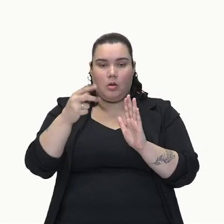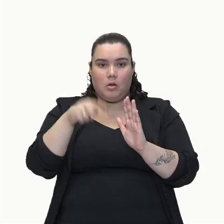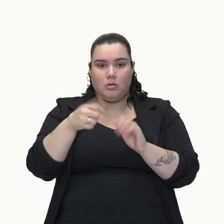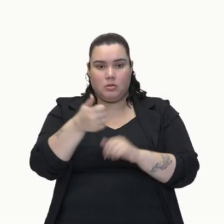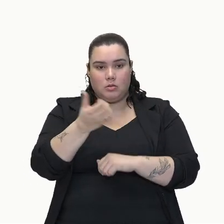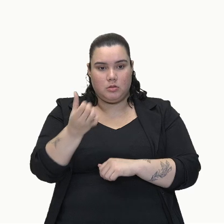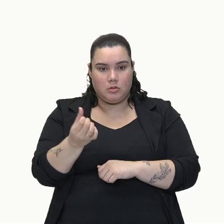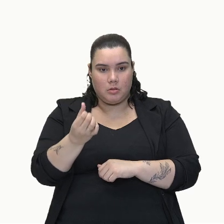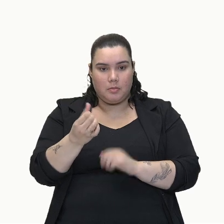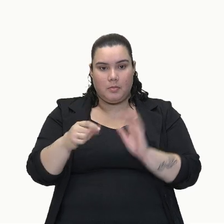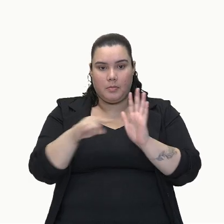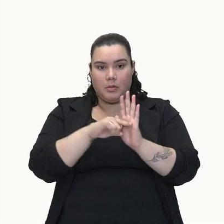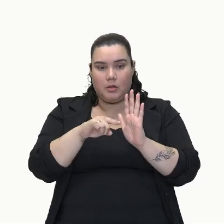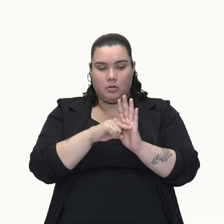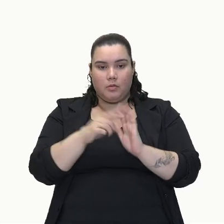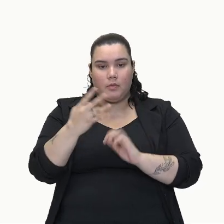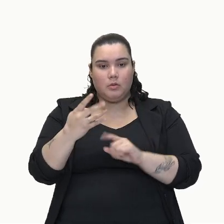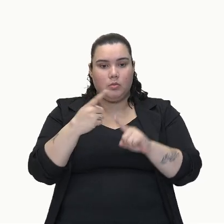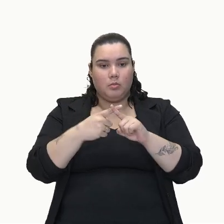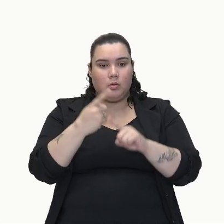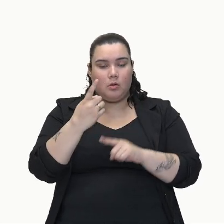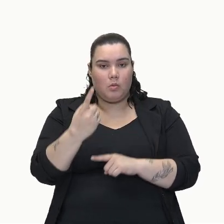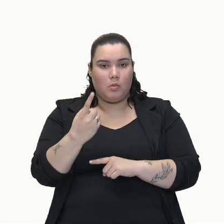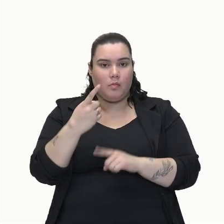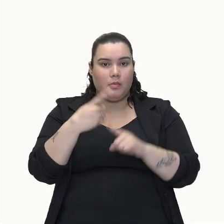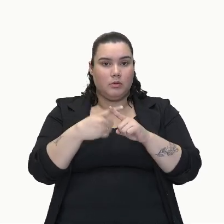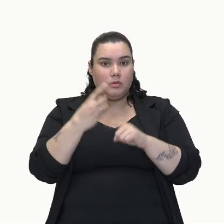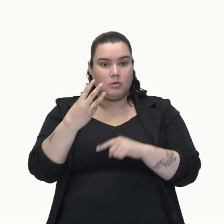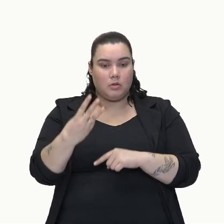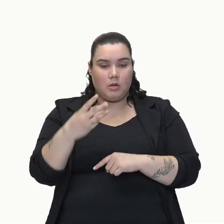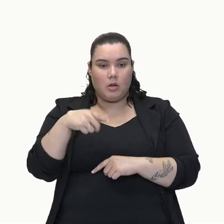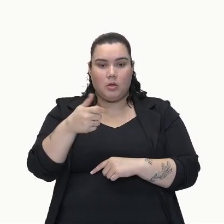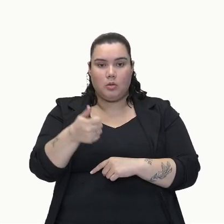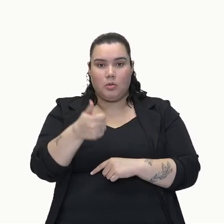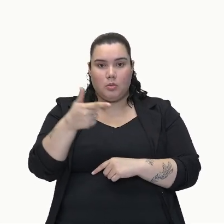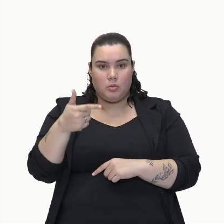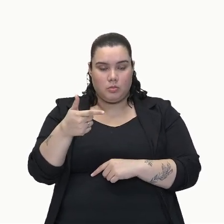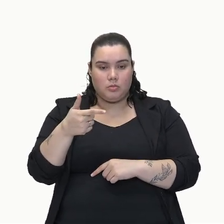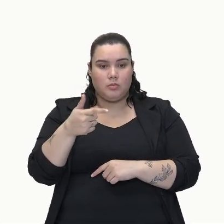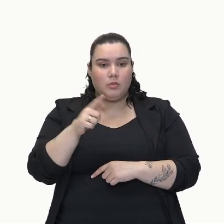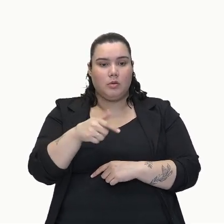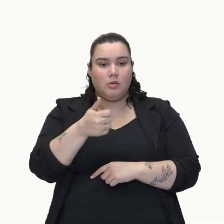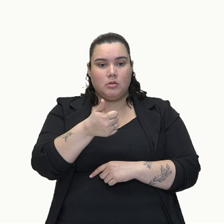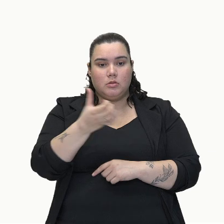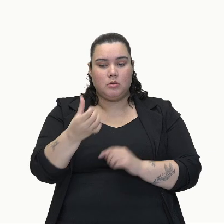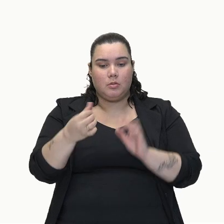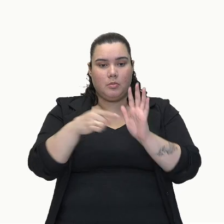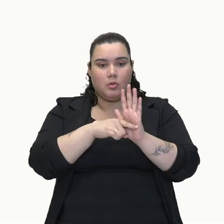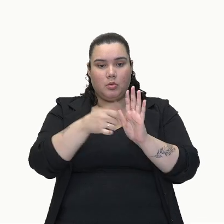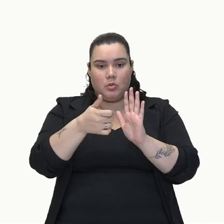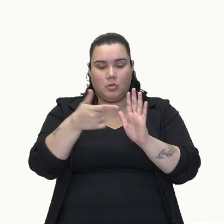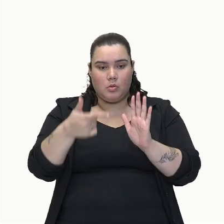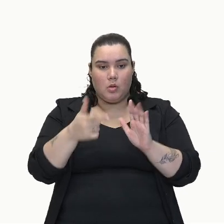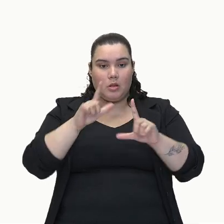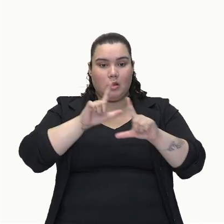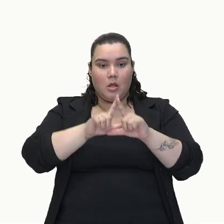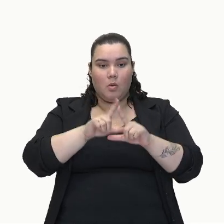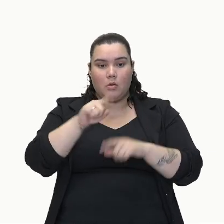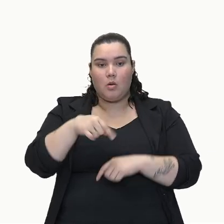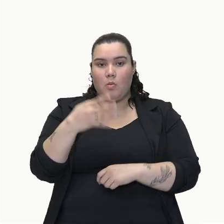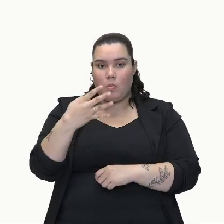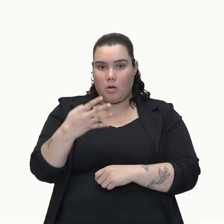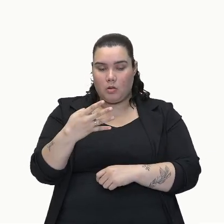16, menos 4 vezes 1 vezes 3, que é 12. 16 menos 12, temos o delta